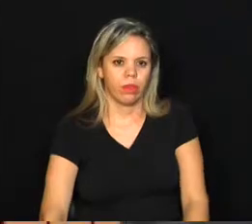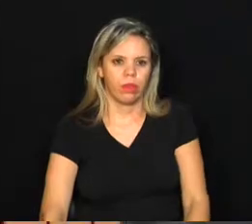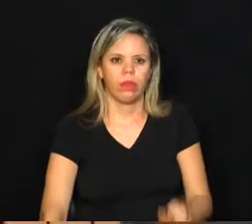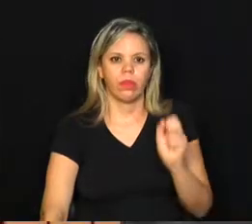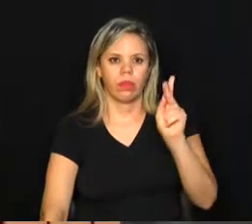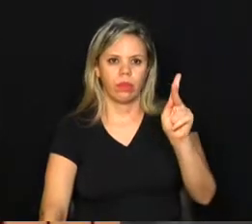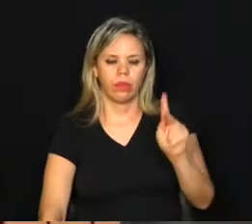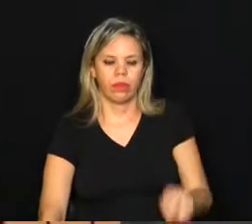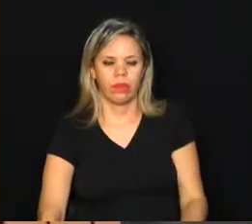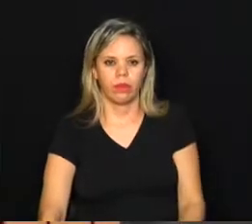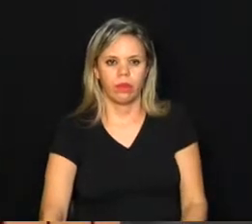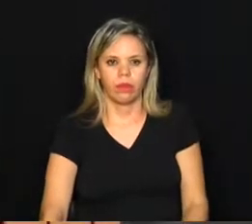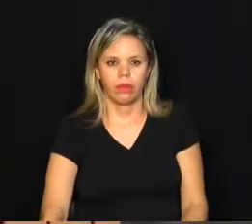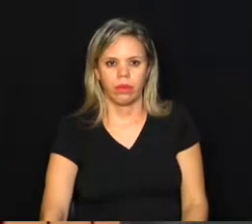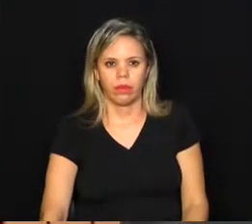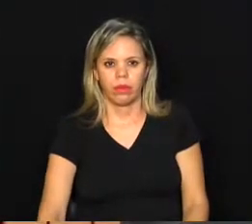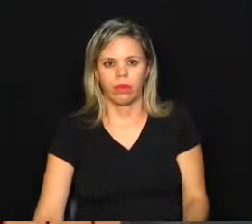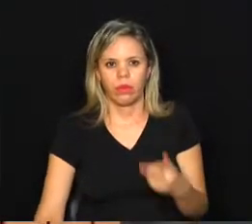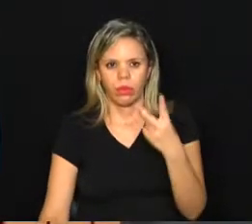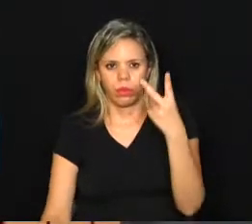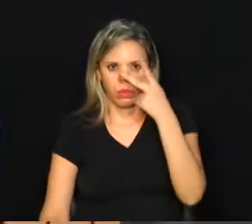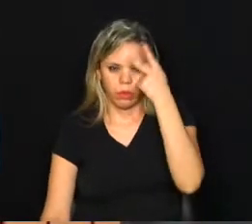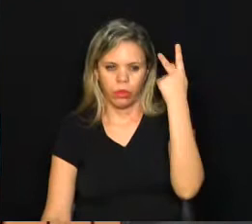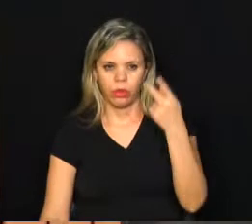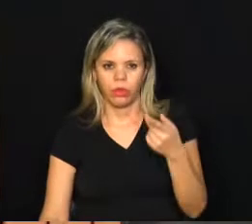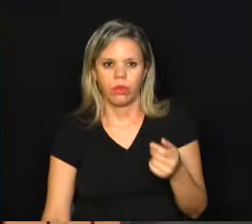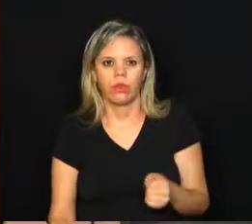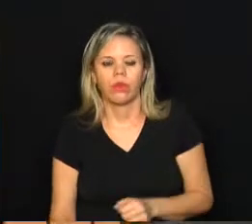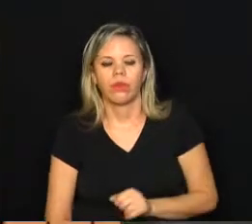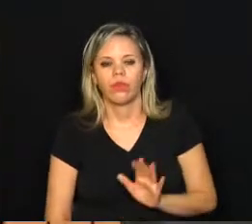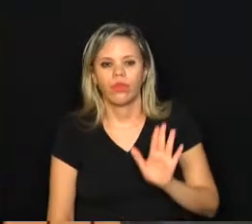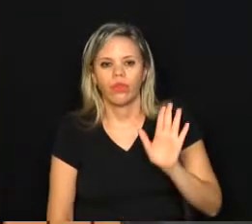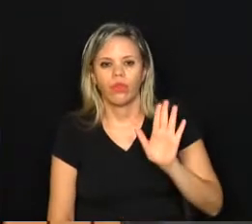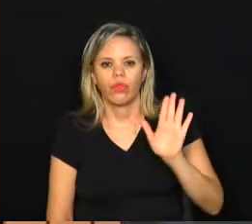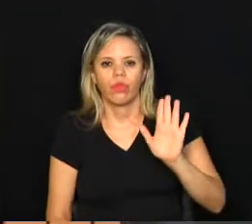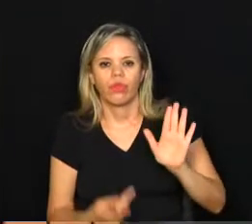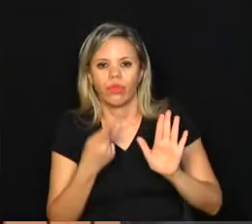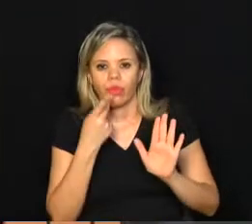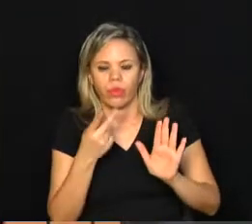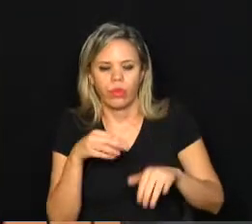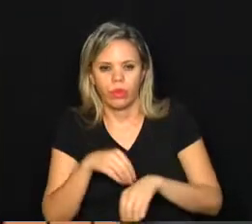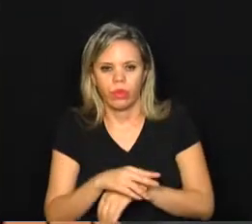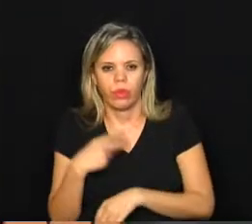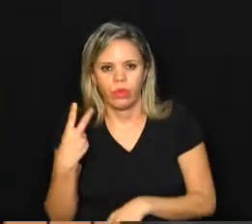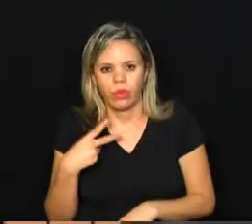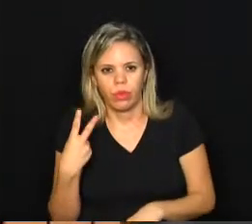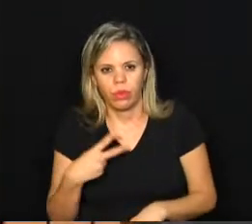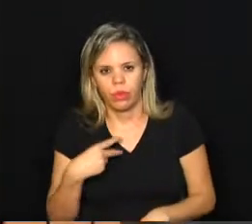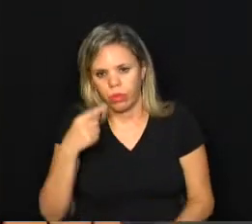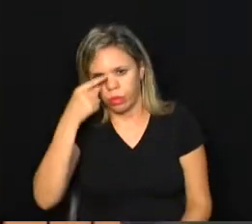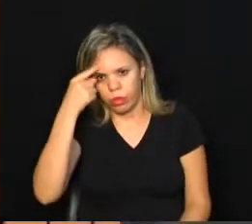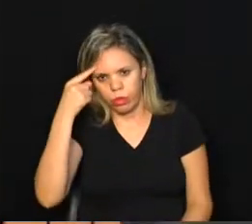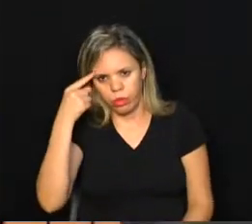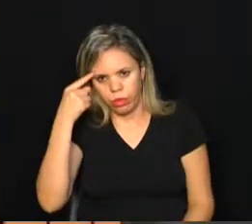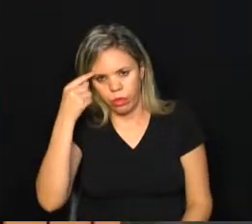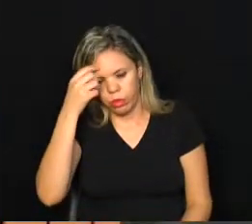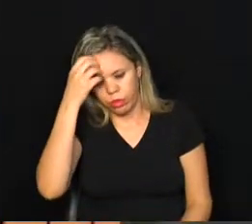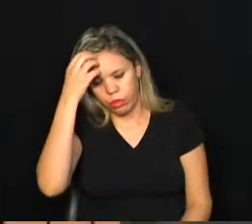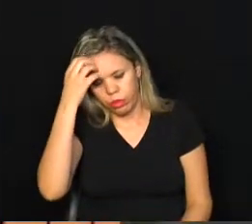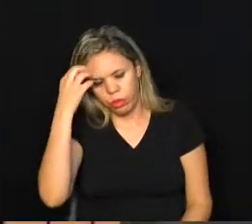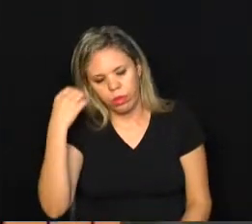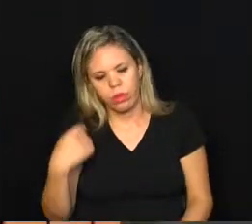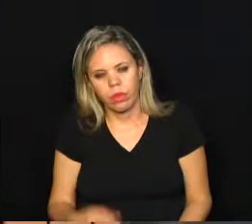Ok. Tem duas pessoas aqui com a mão levantada. Vou passar para a vereadora Paola Miguel.